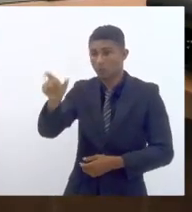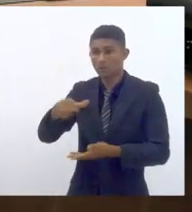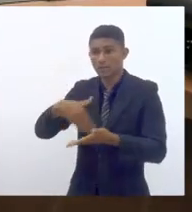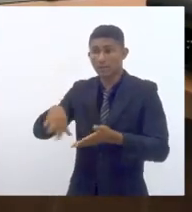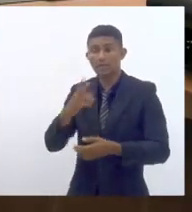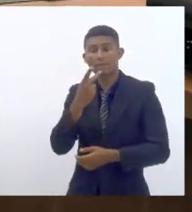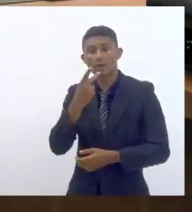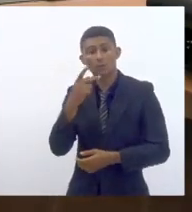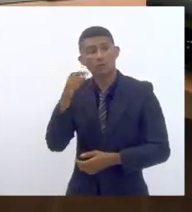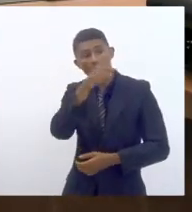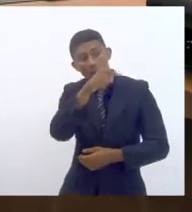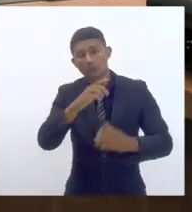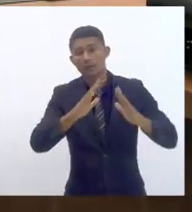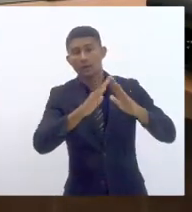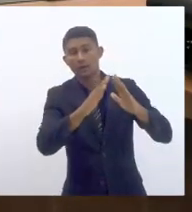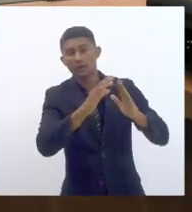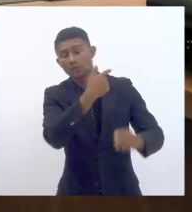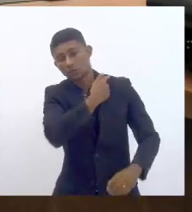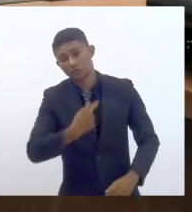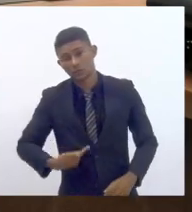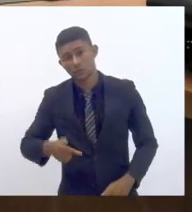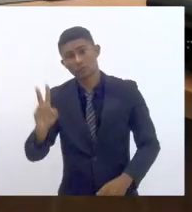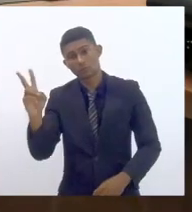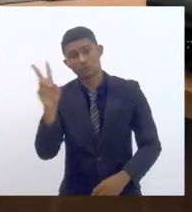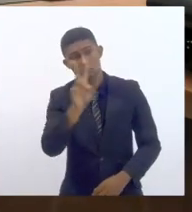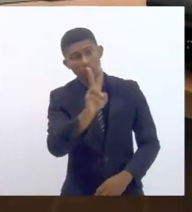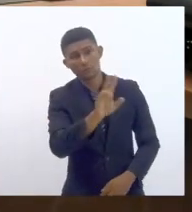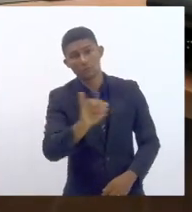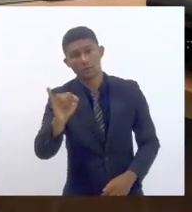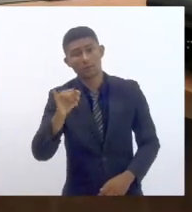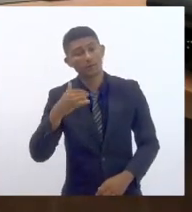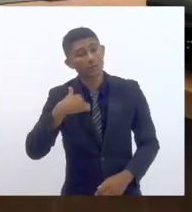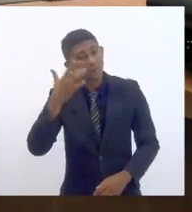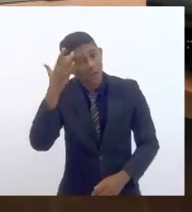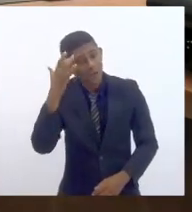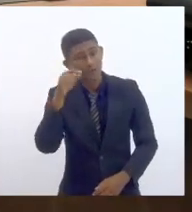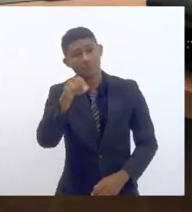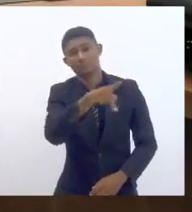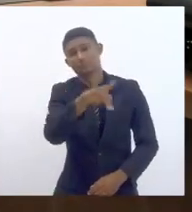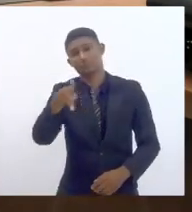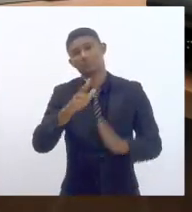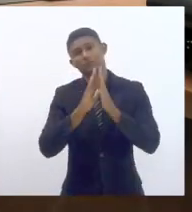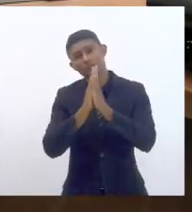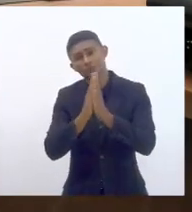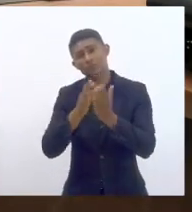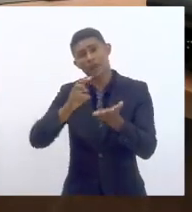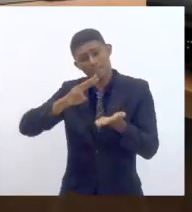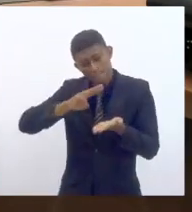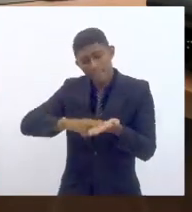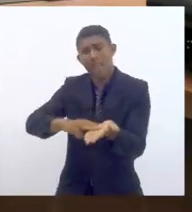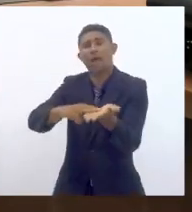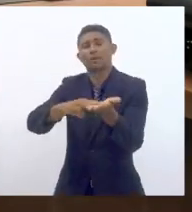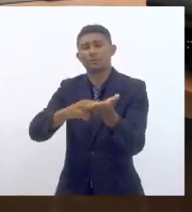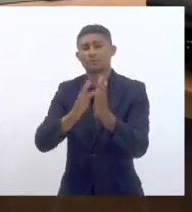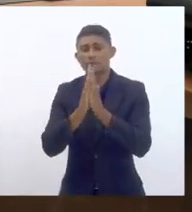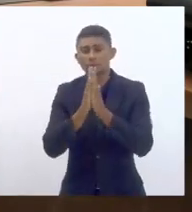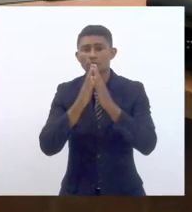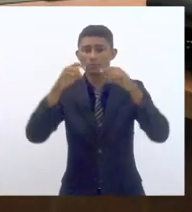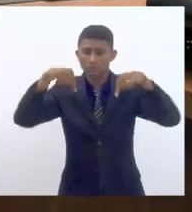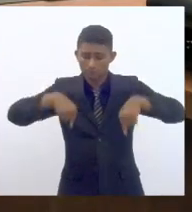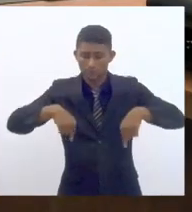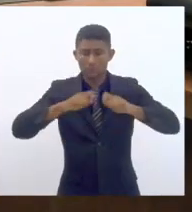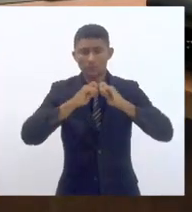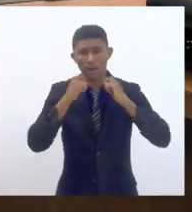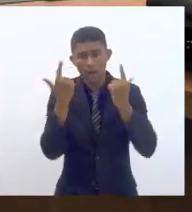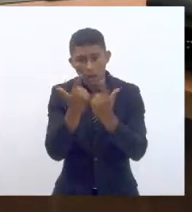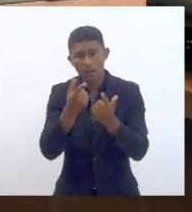lá no Palácio. Eu acredito, presidente, o senhor ainda pode dar uma mensagem, apresentar aqui na casa uma